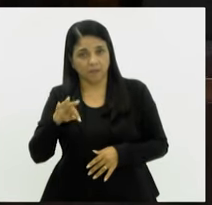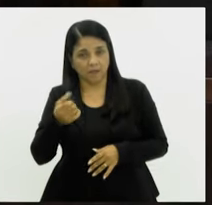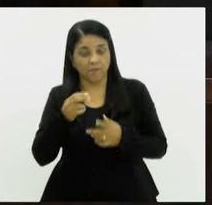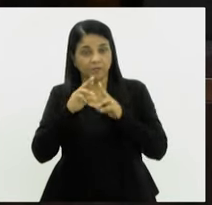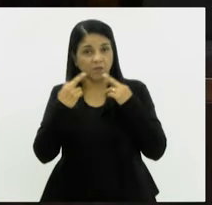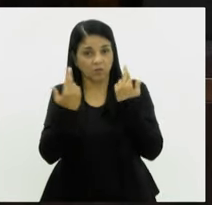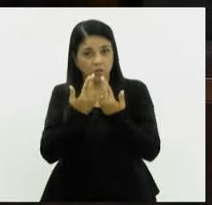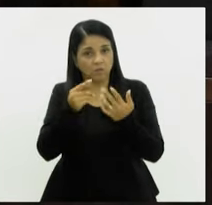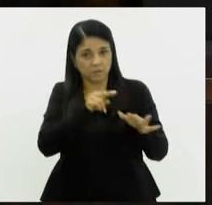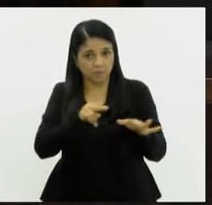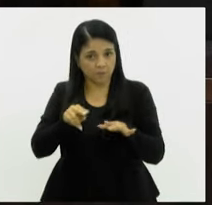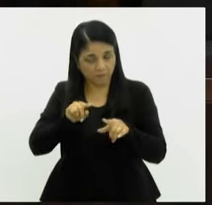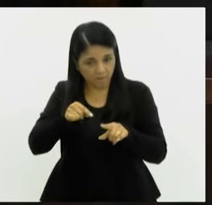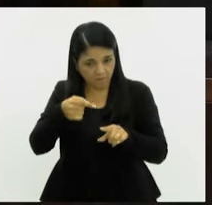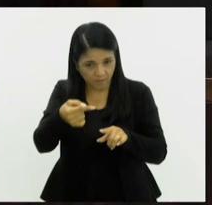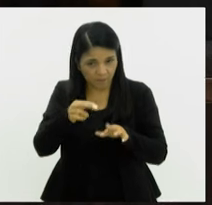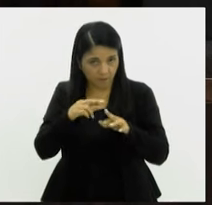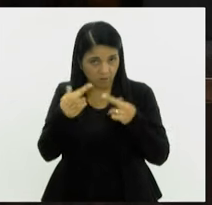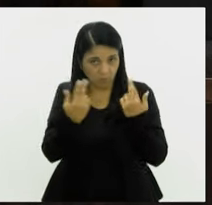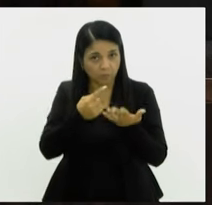já estamos, inclusive,